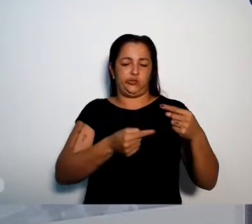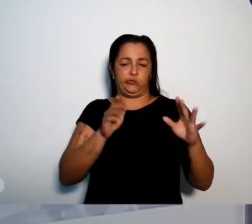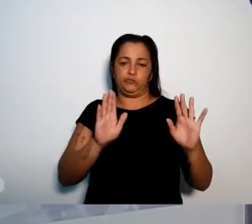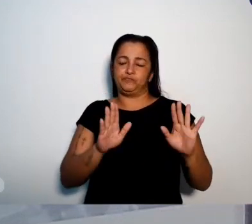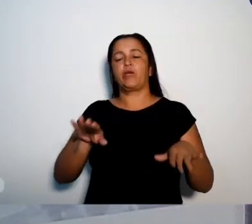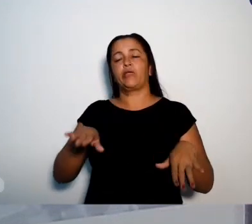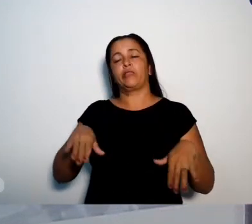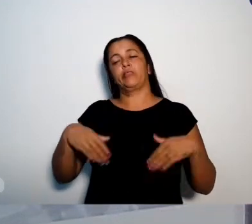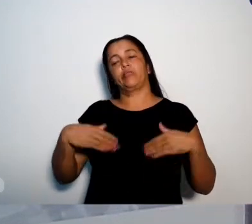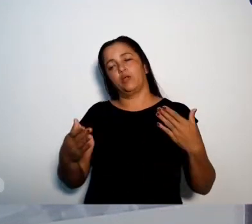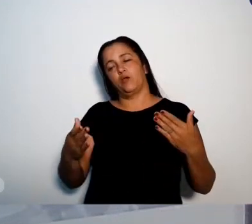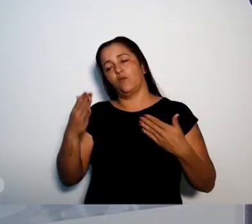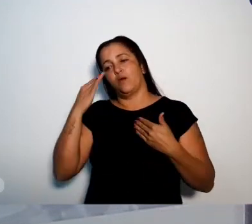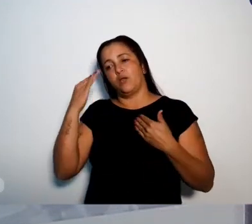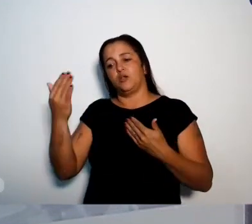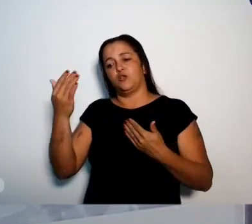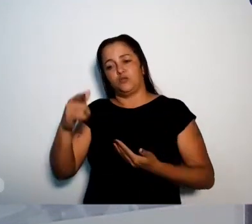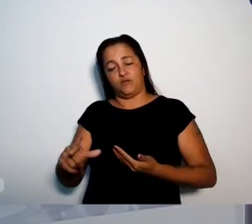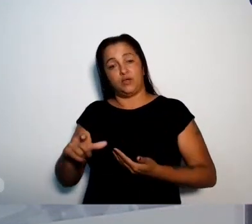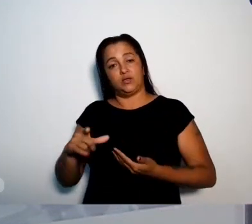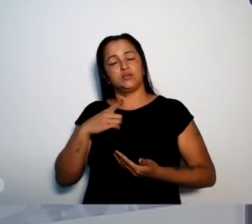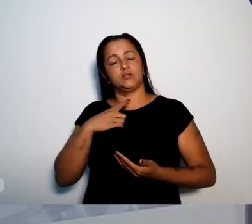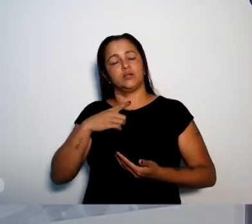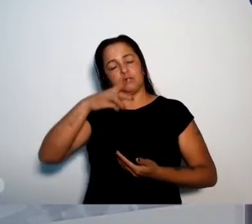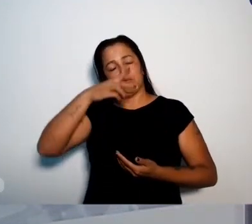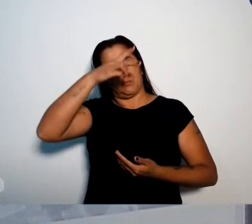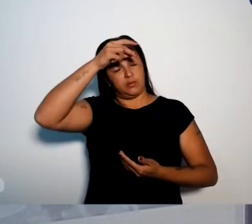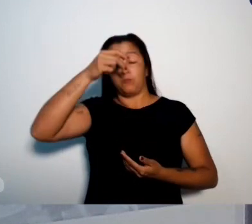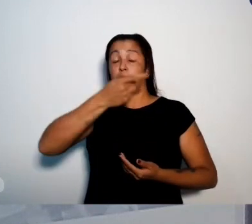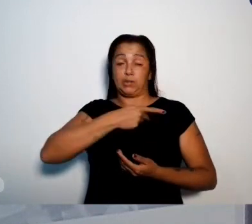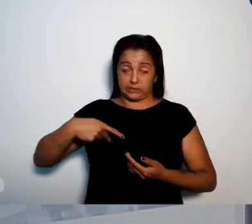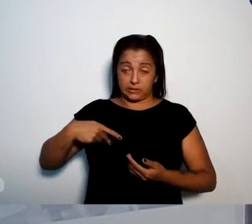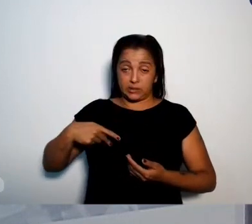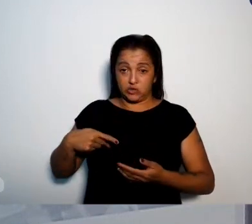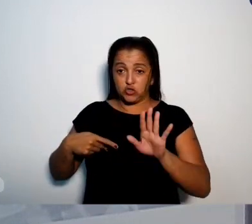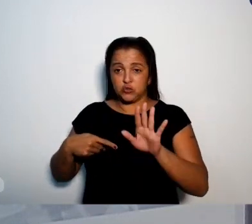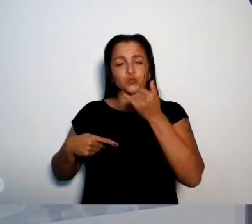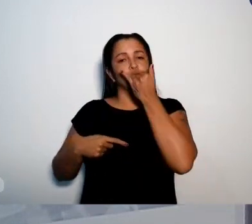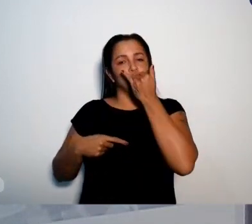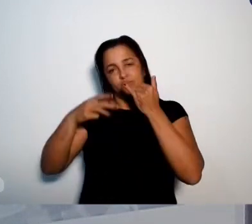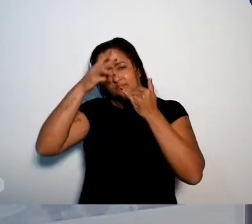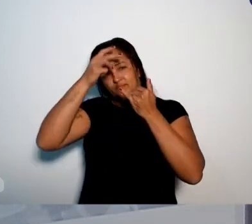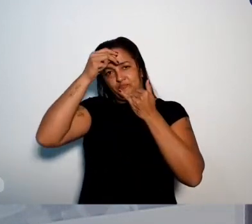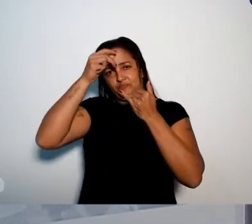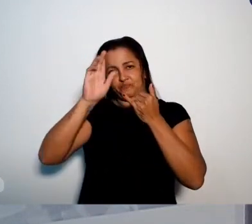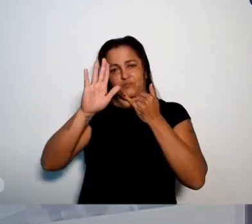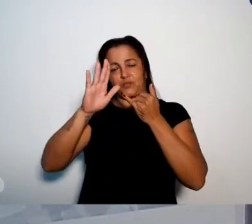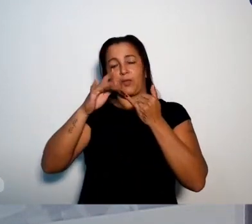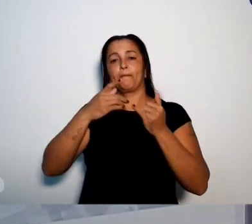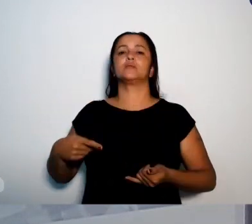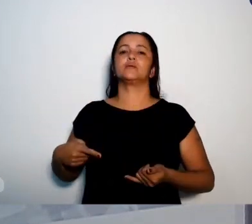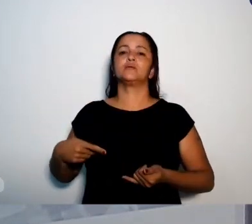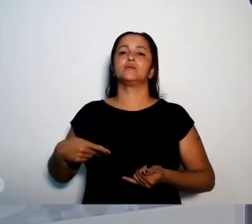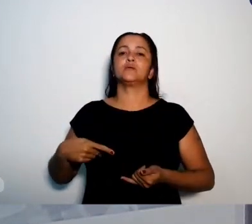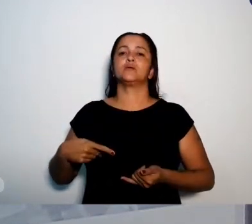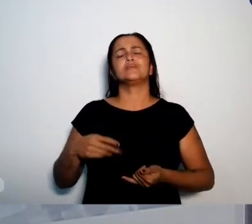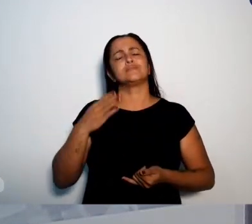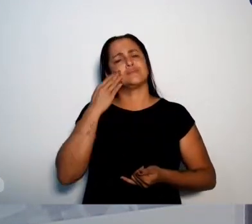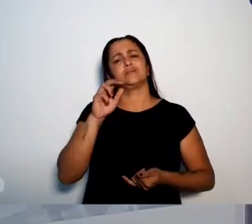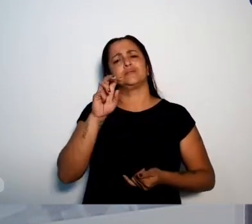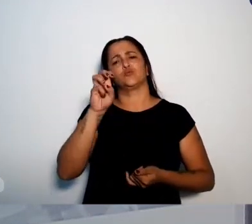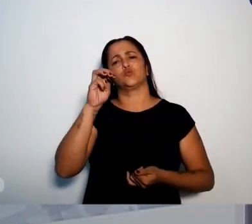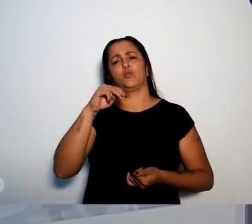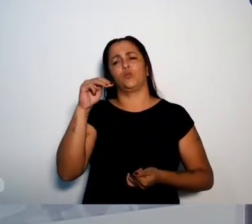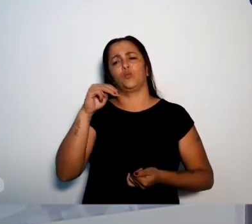uma vez, senhor presidente, aqui. Sei que 5 minutos é pouco, por tudo que